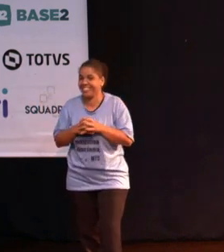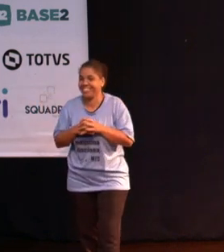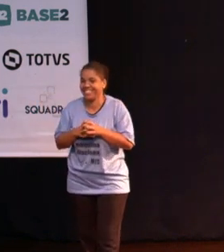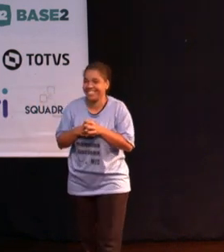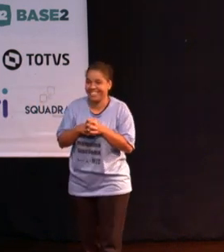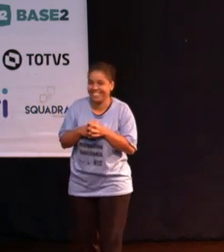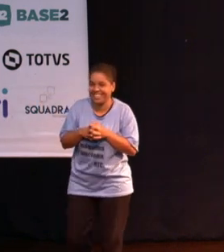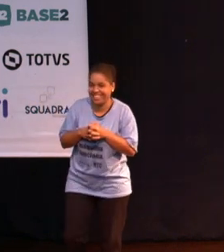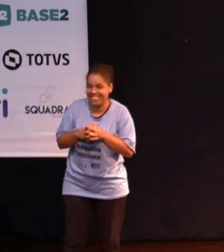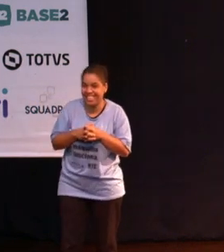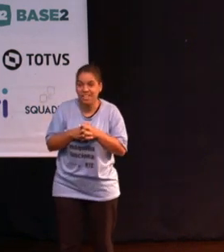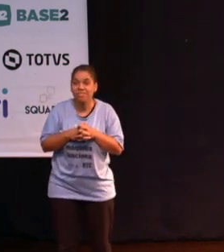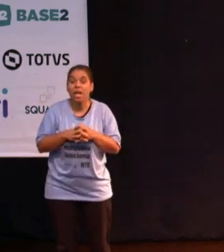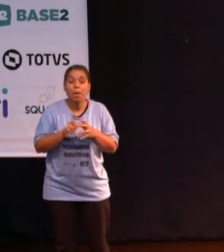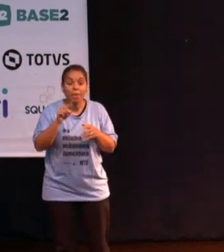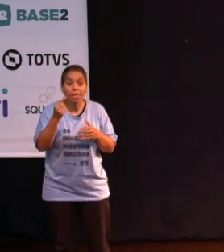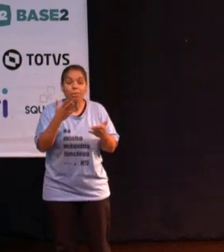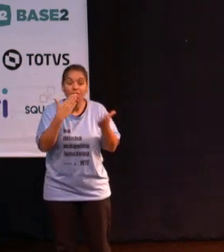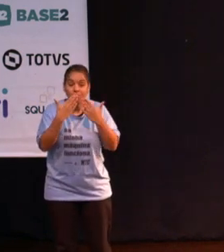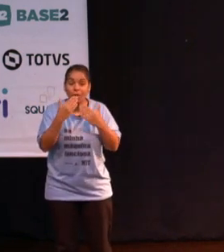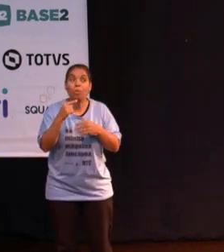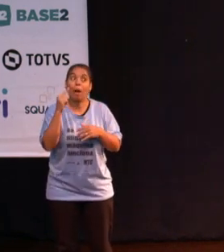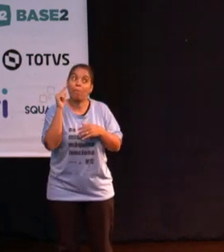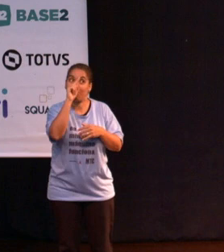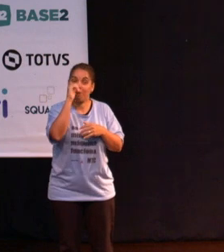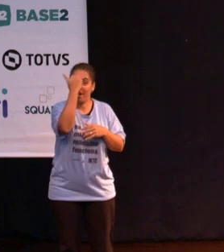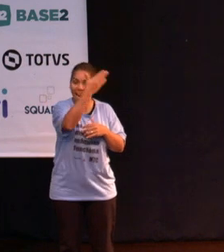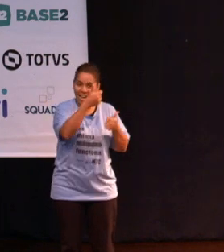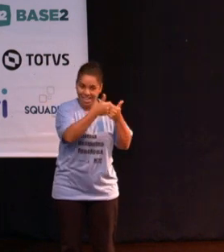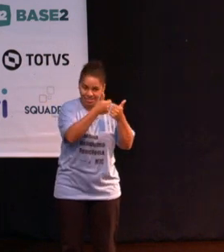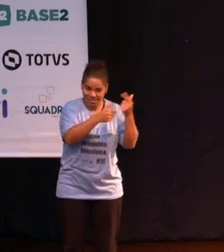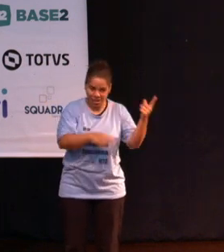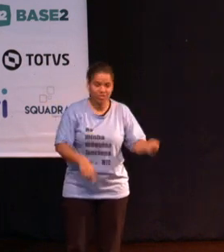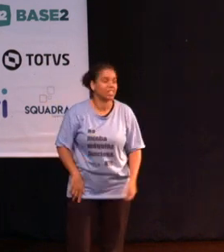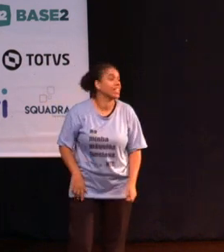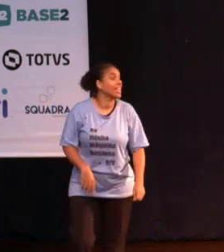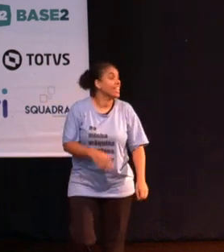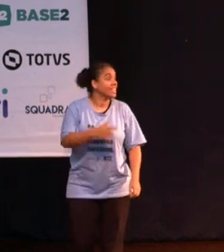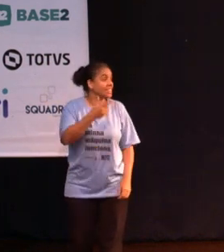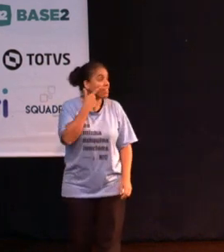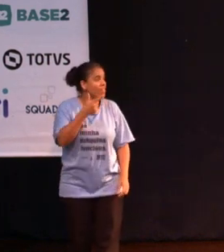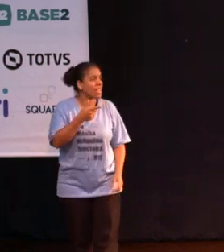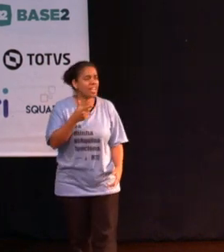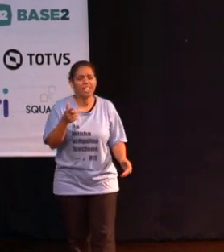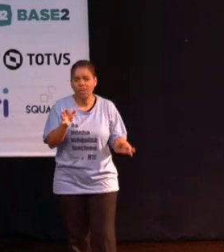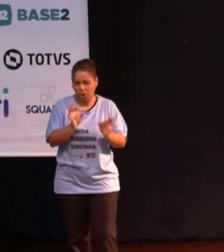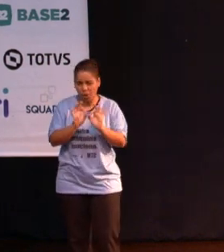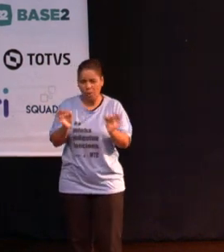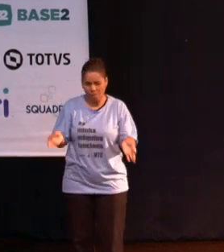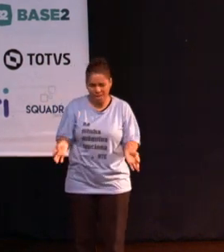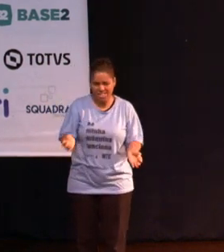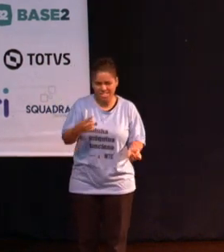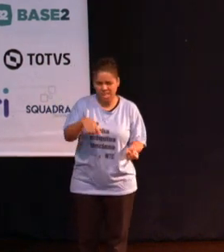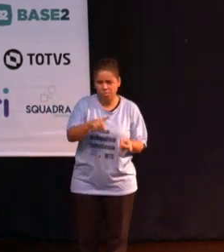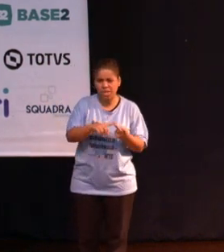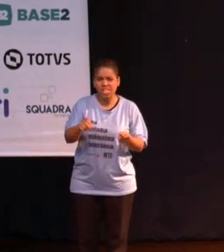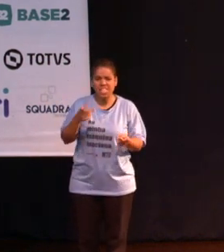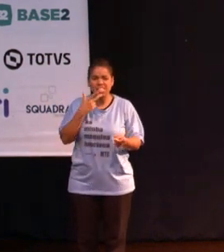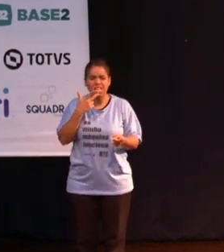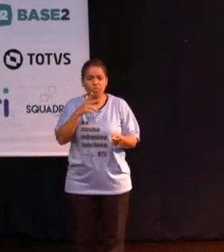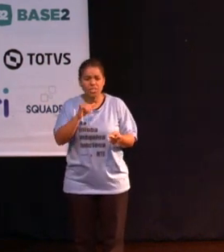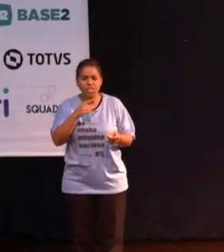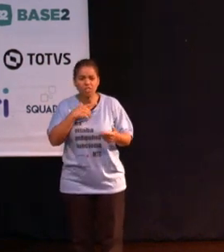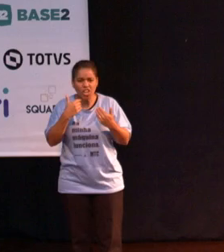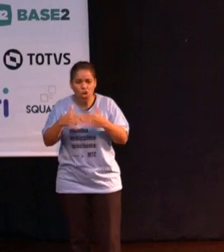é a imagem de bate-papo lá no auge e para você ver como é simplesmente porque pois se falo pro precisa de mim é você vai ter que